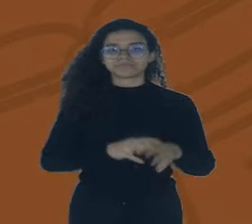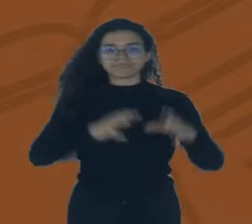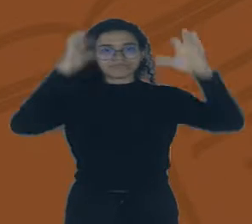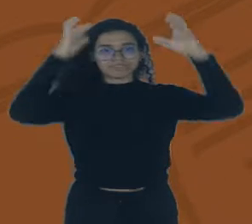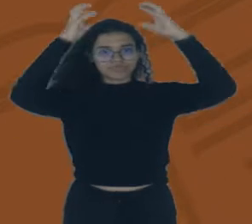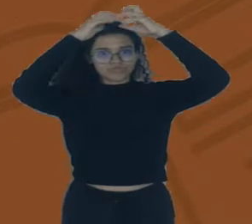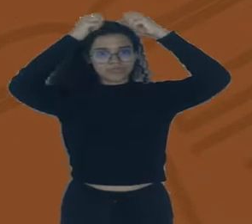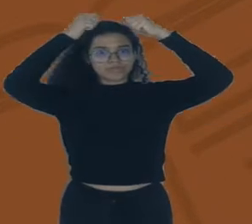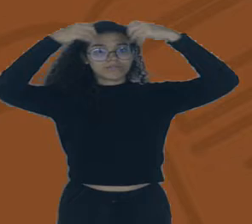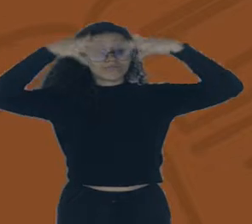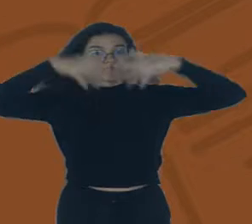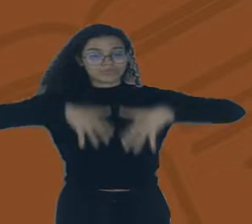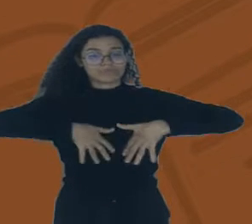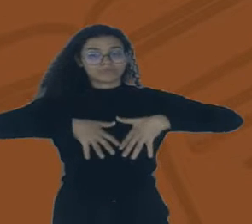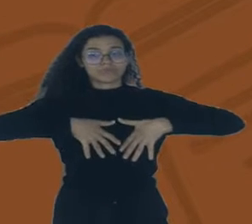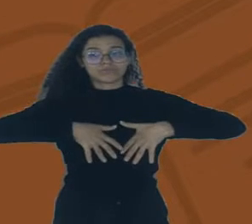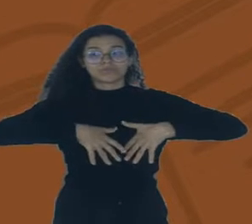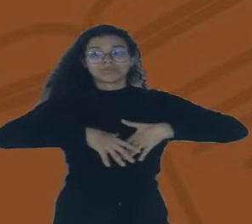nervoso